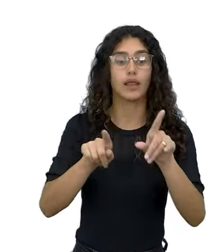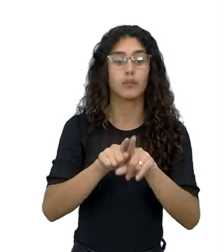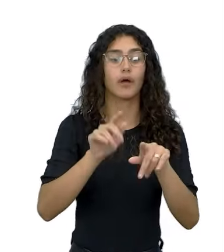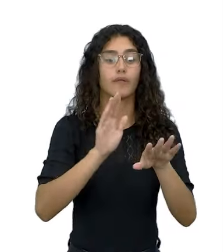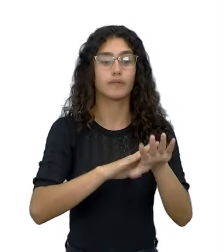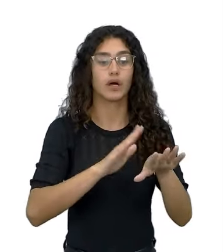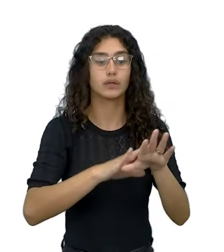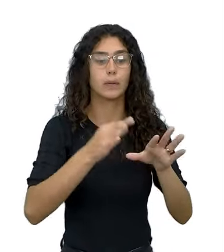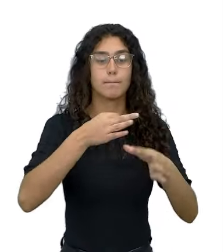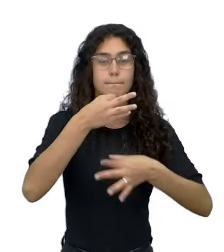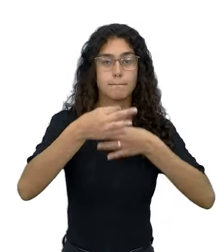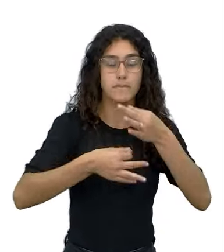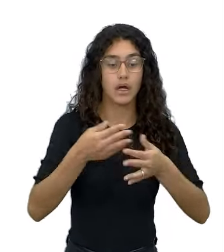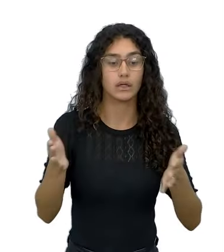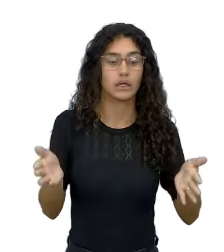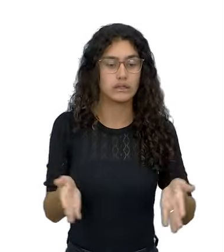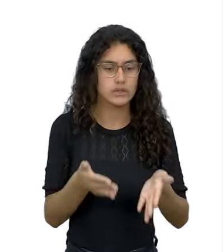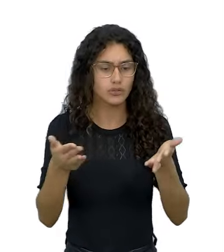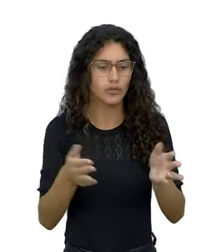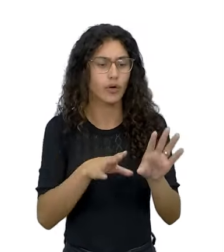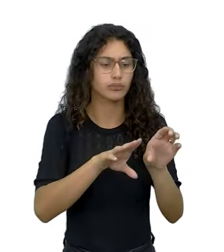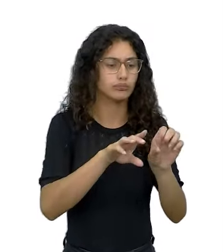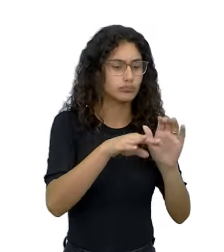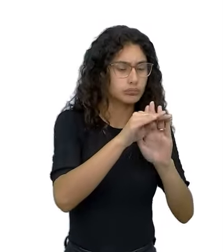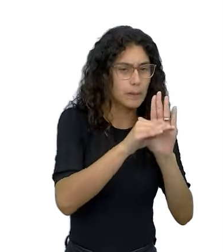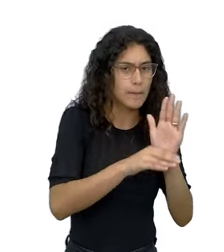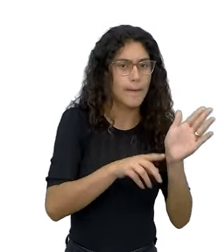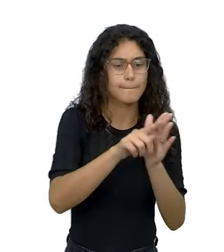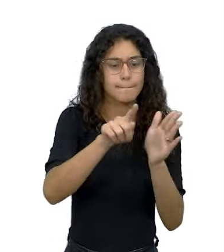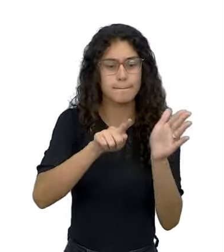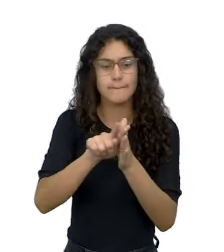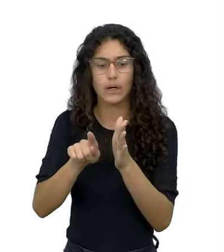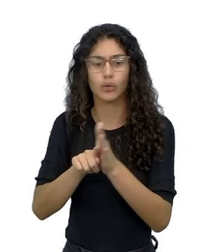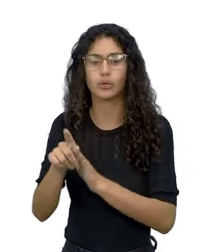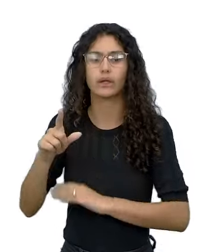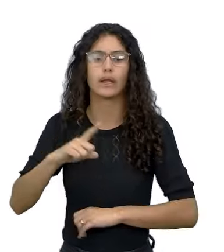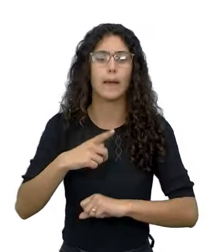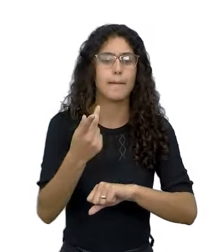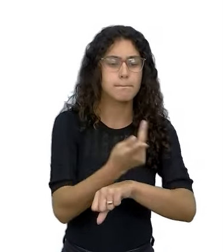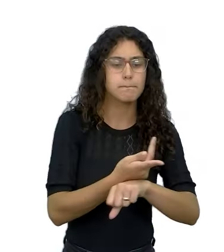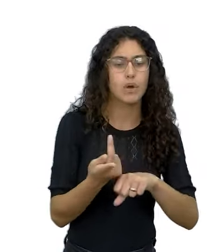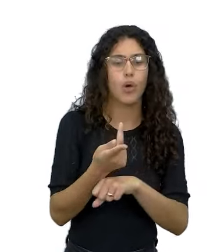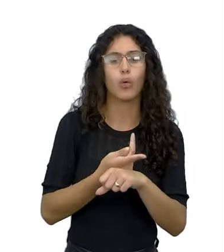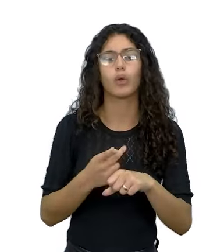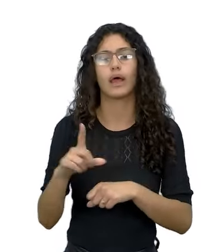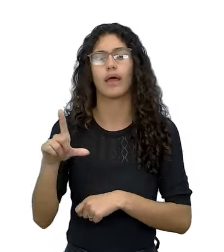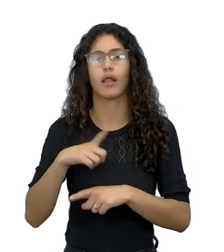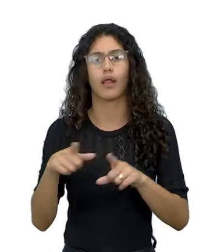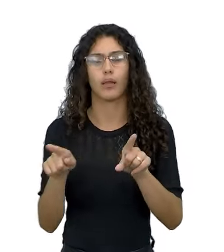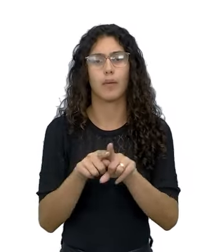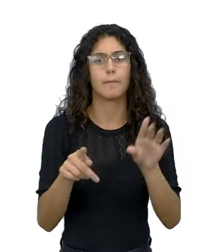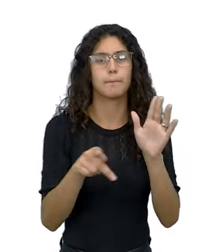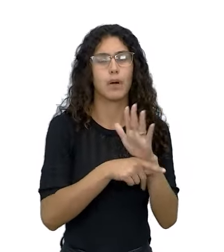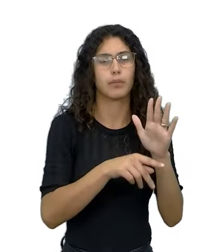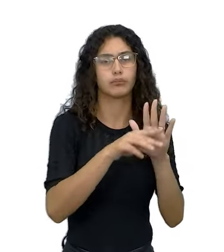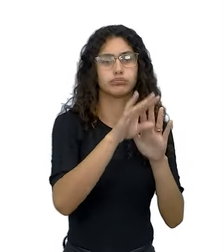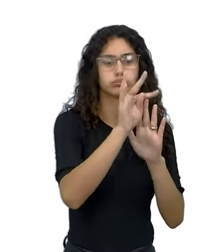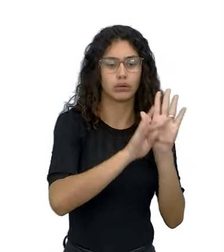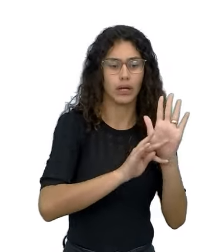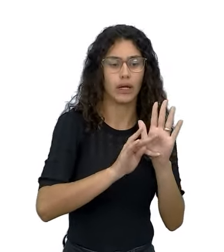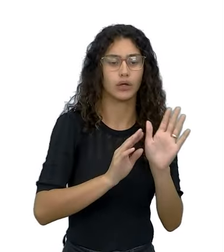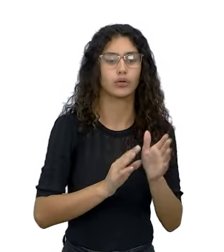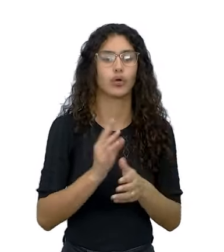nessas hipóteses, incentivar a formulação das perguntas, explorar elementos, né, paratextuais, como